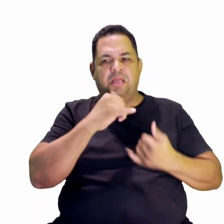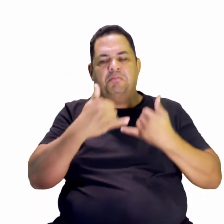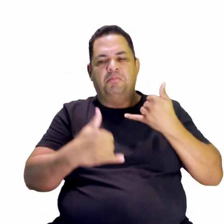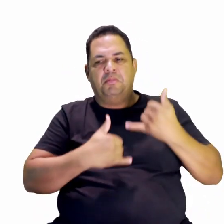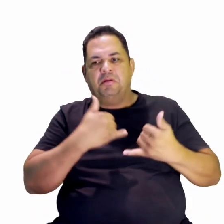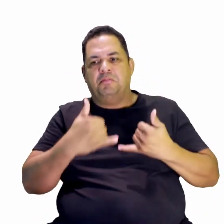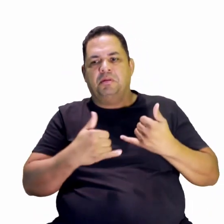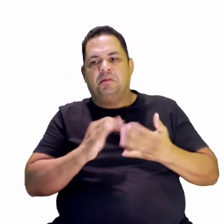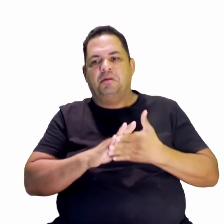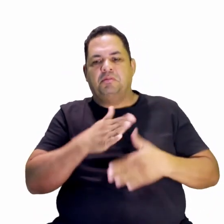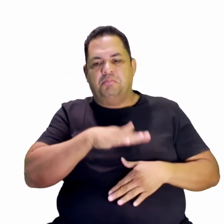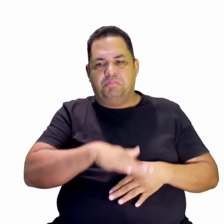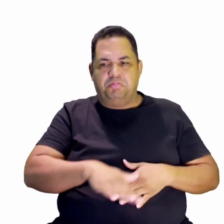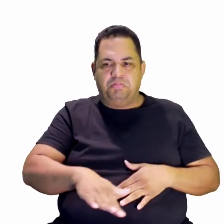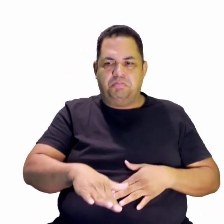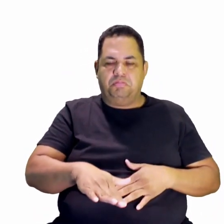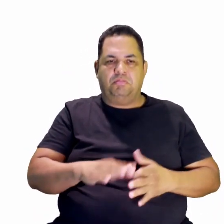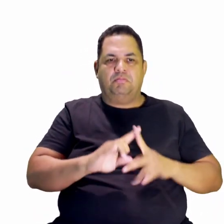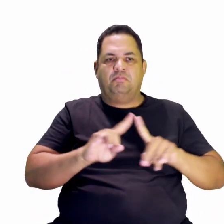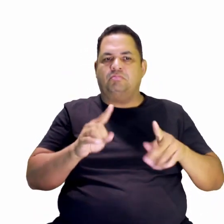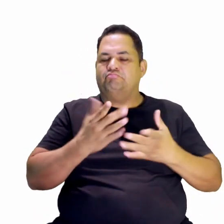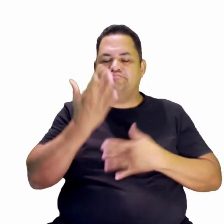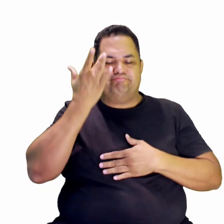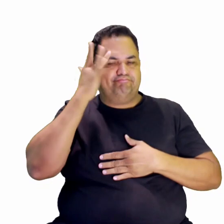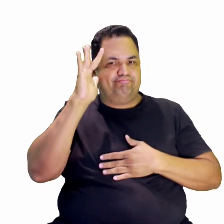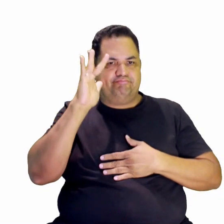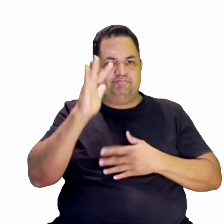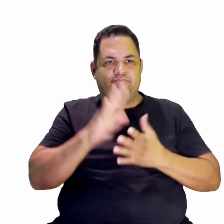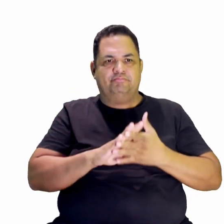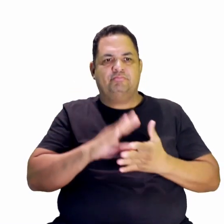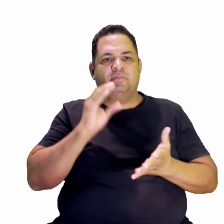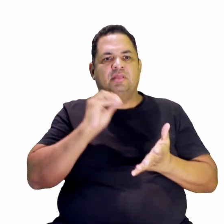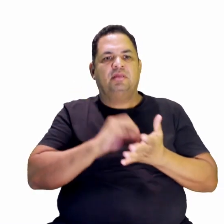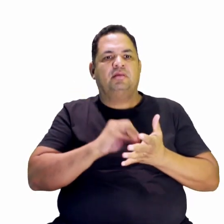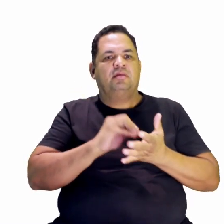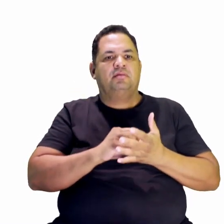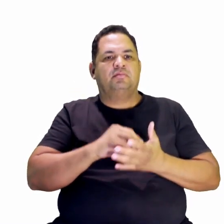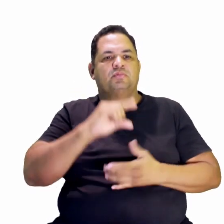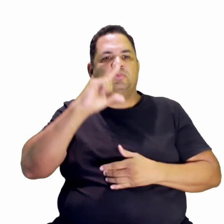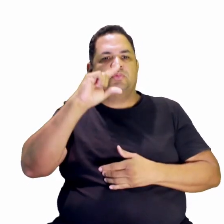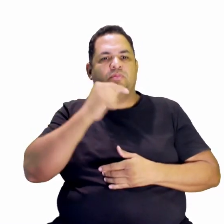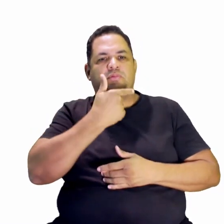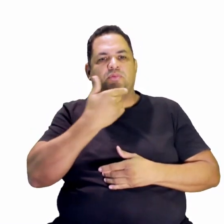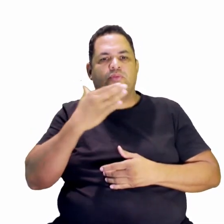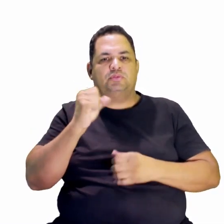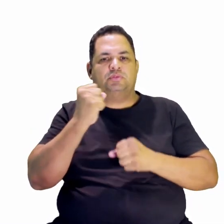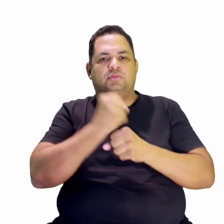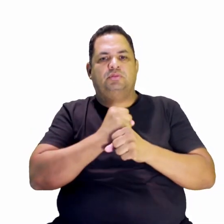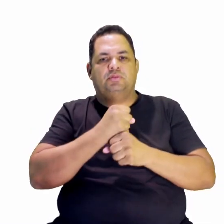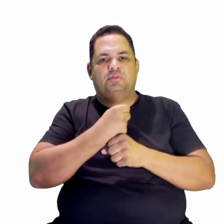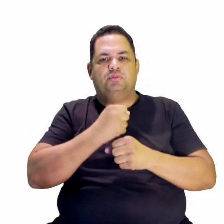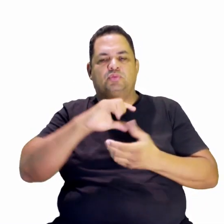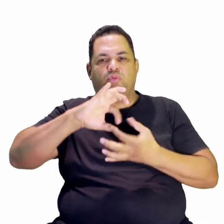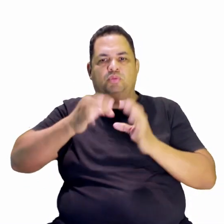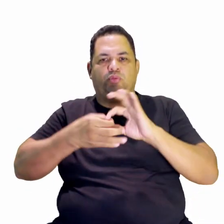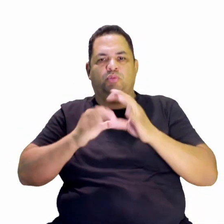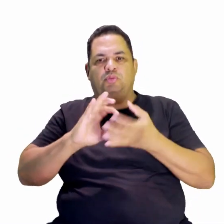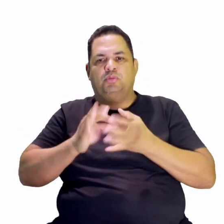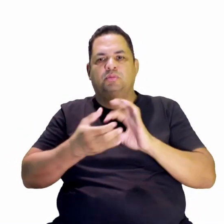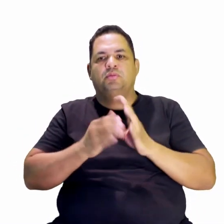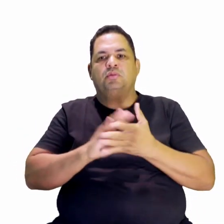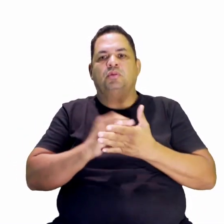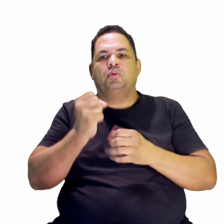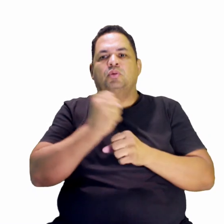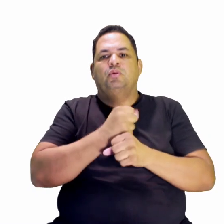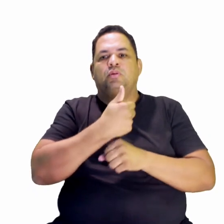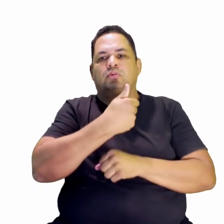na infância, né? Mas não sabia. Faltam menos de 2 anos para os Jogos Olímpicos de 2016 no Rio de Janeiro.